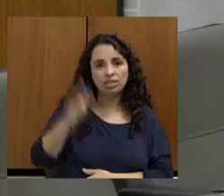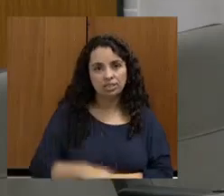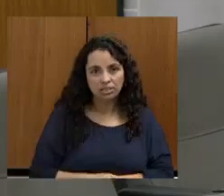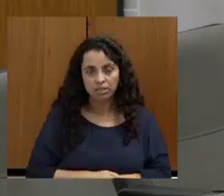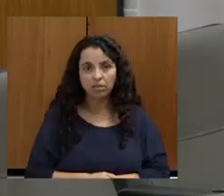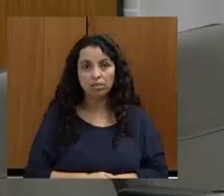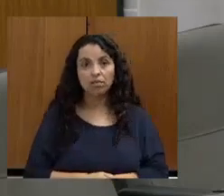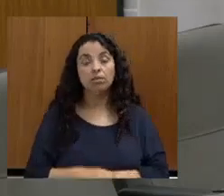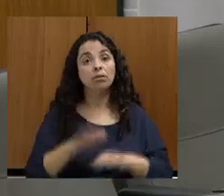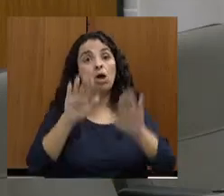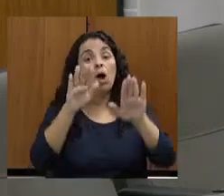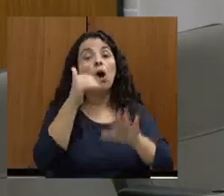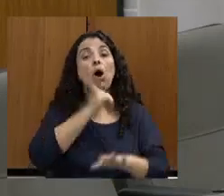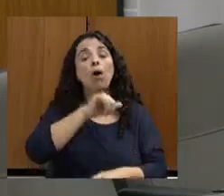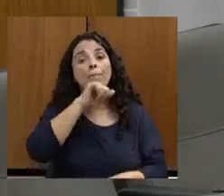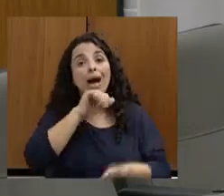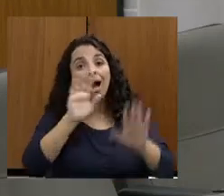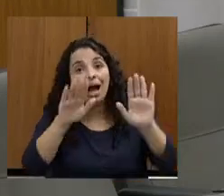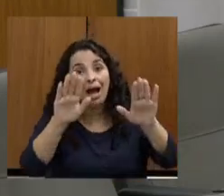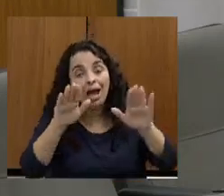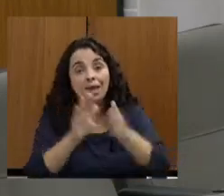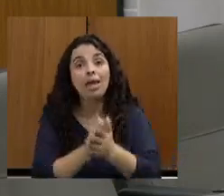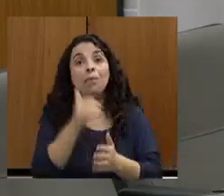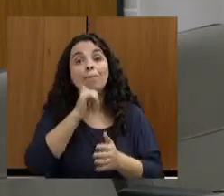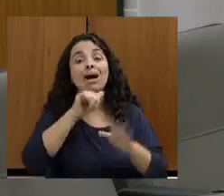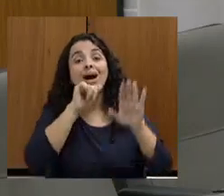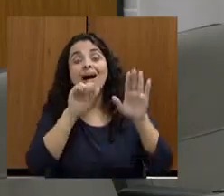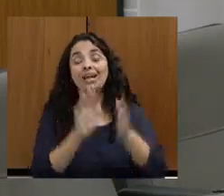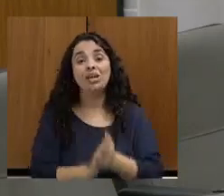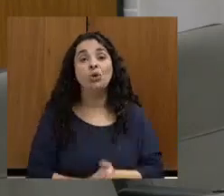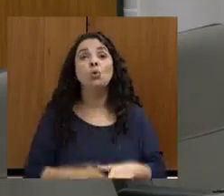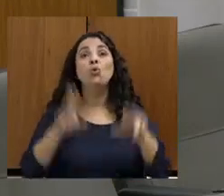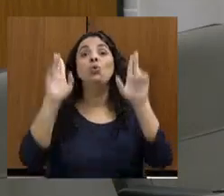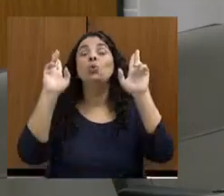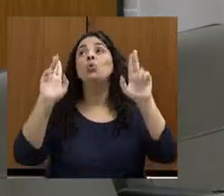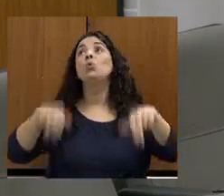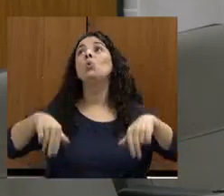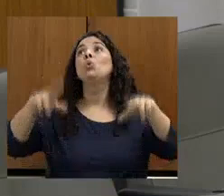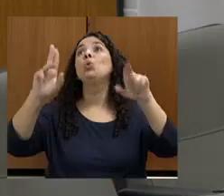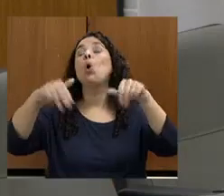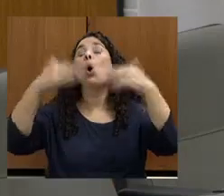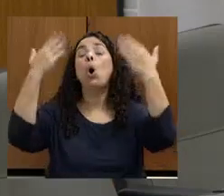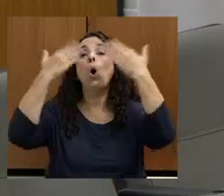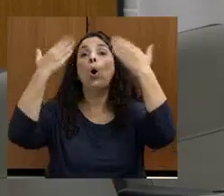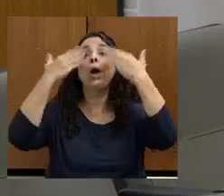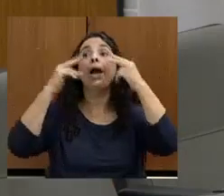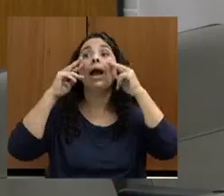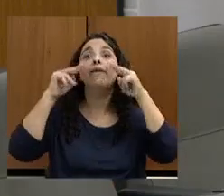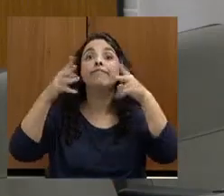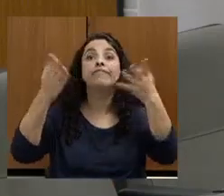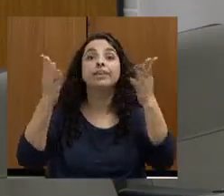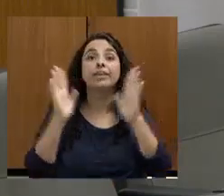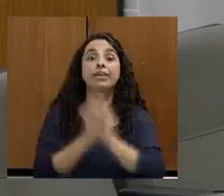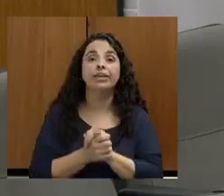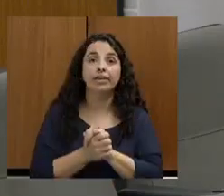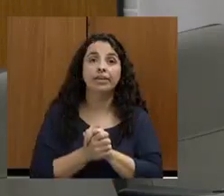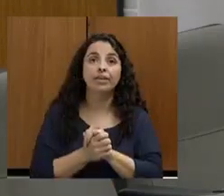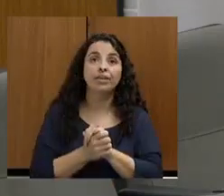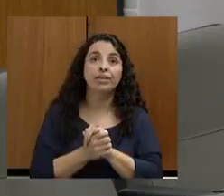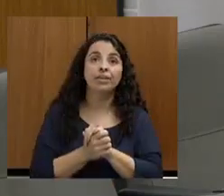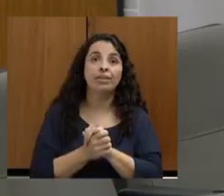Ô mãe, nunca nem vi essa, como eu disse, eis a impressão que a senhora passou por uma